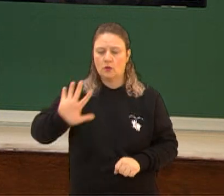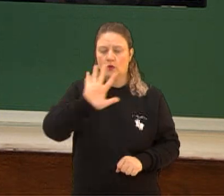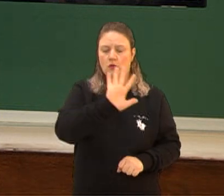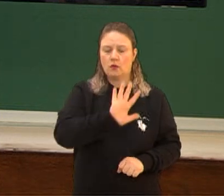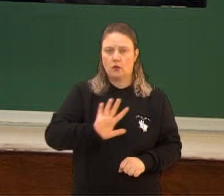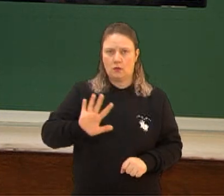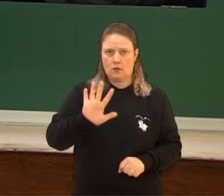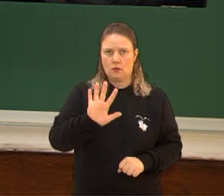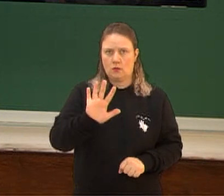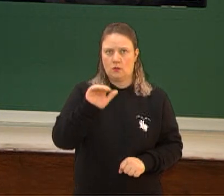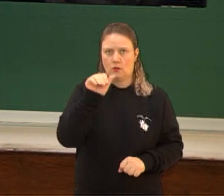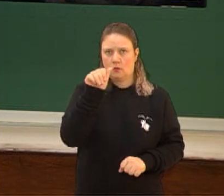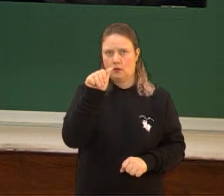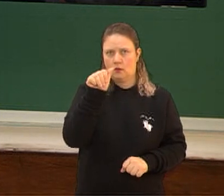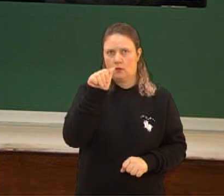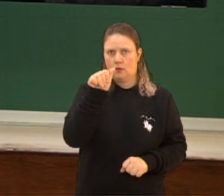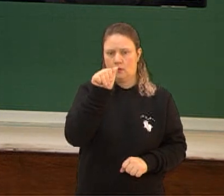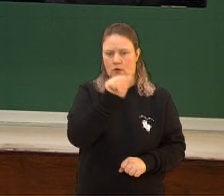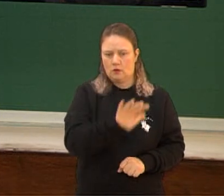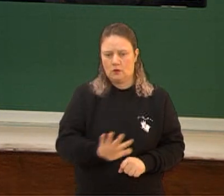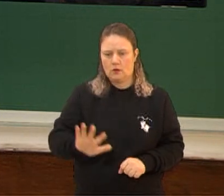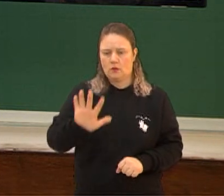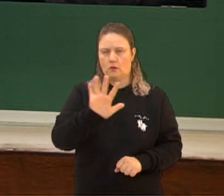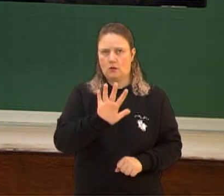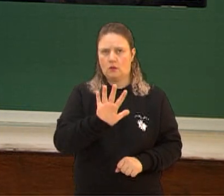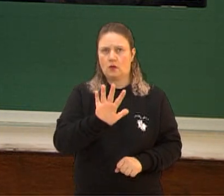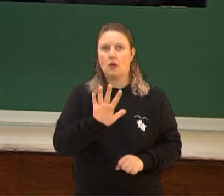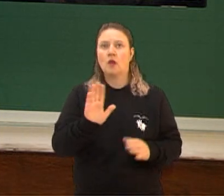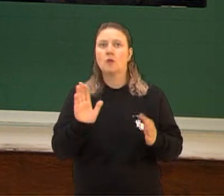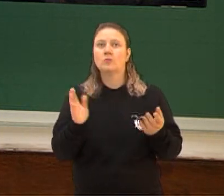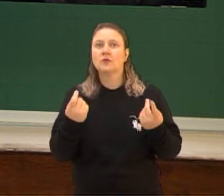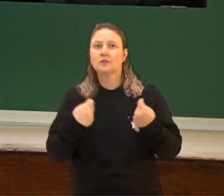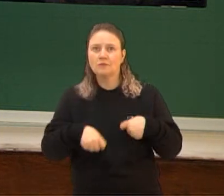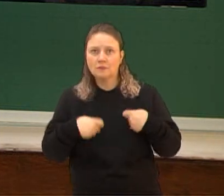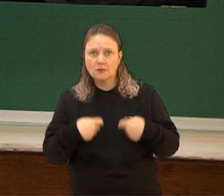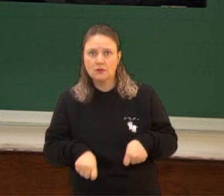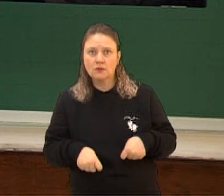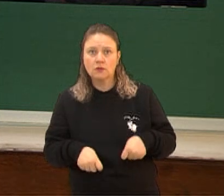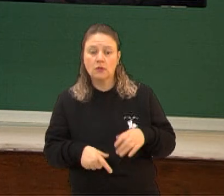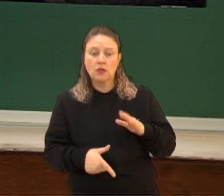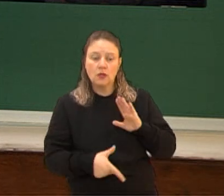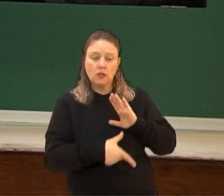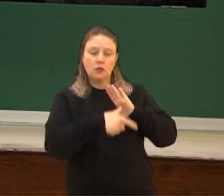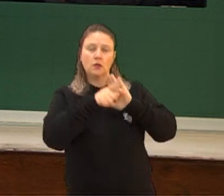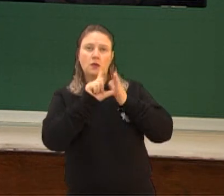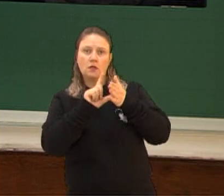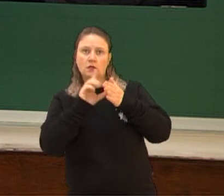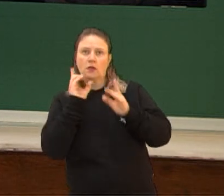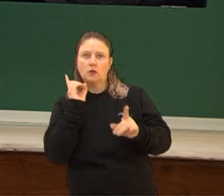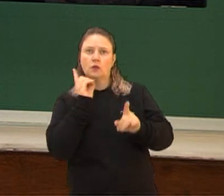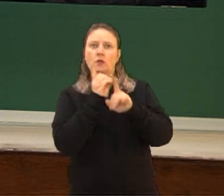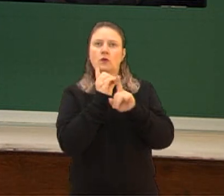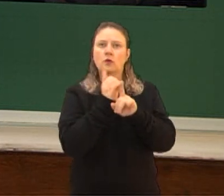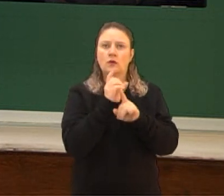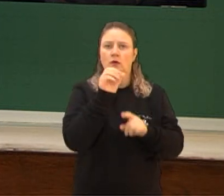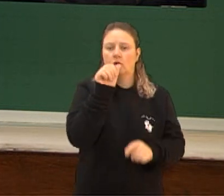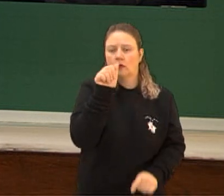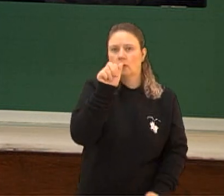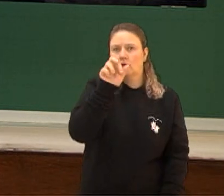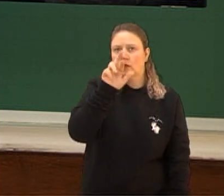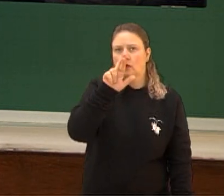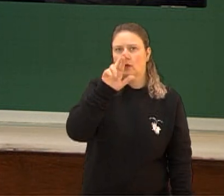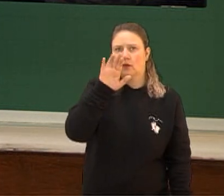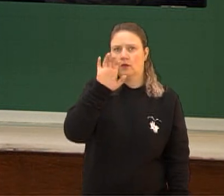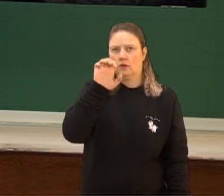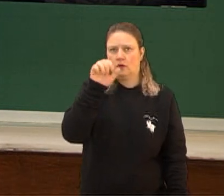trapézio. Professor, para que eu vou calcular a área se eu quero saber quanto gastou de tinta? Pois é, eu preciso saber a área